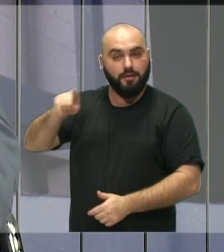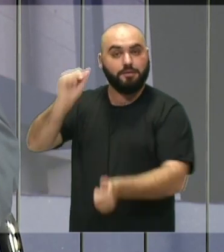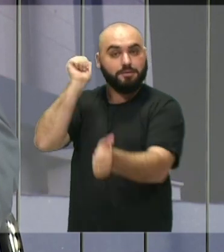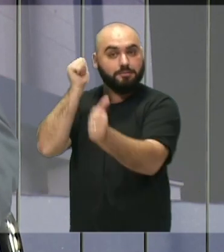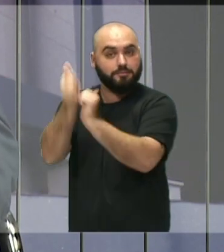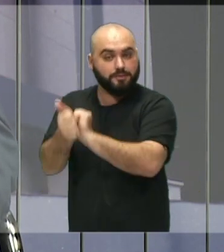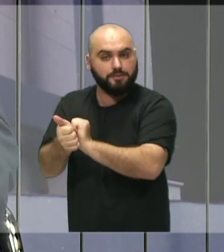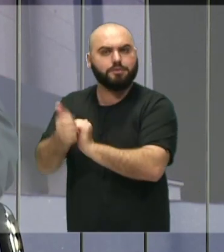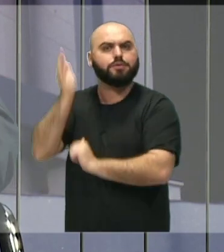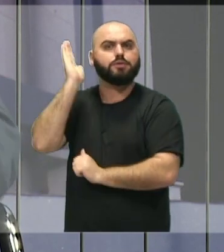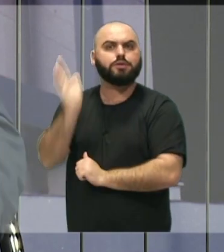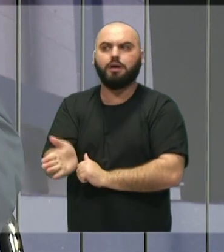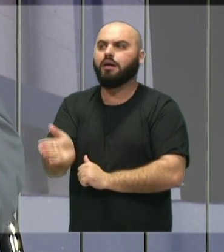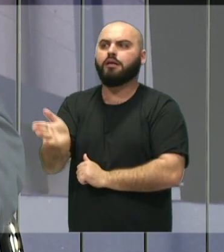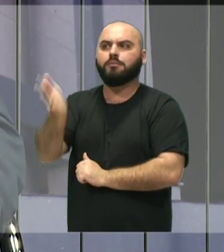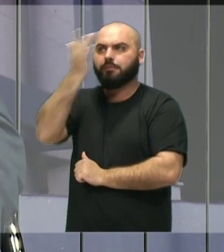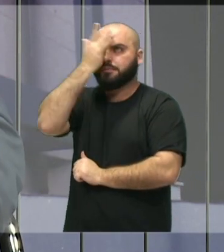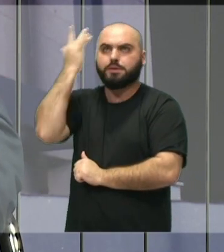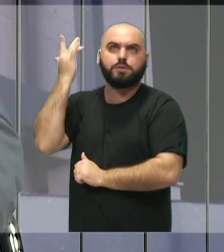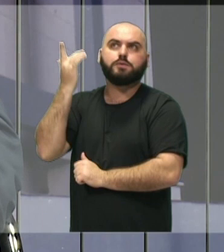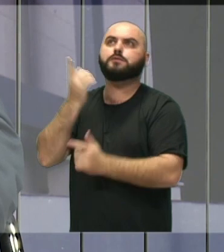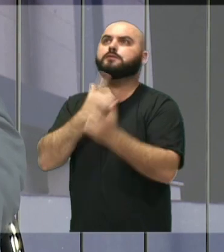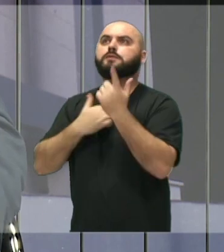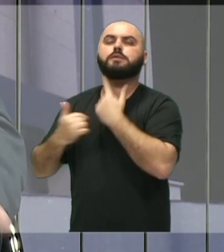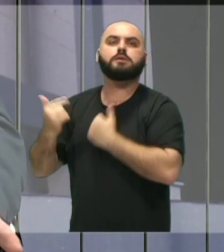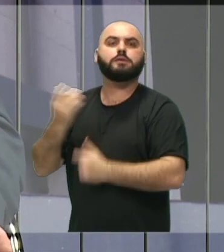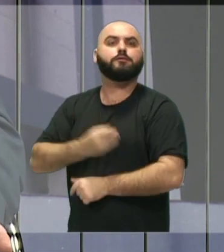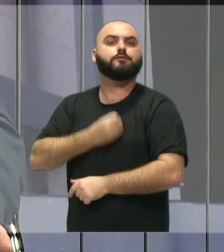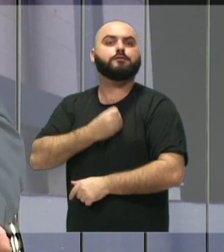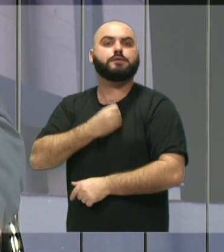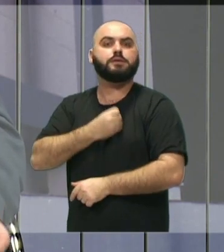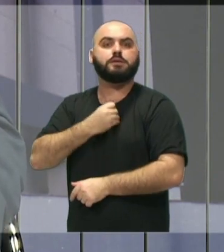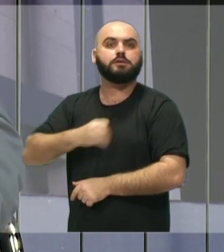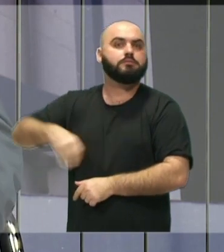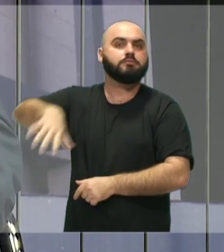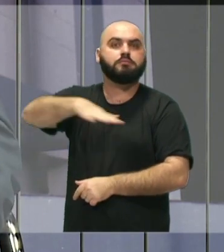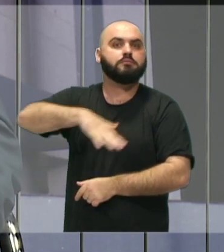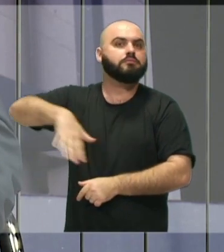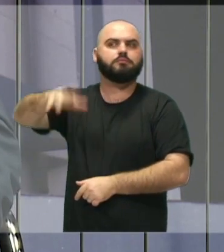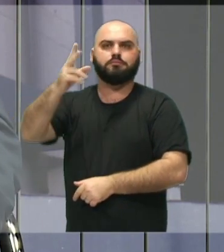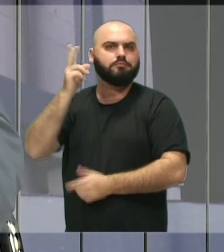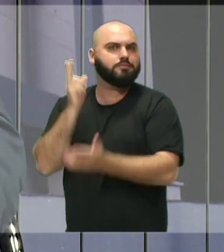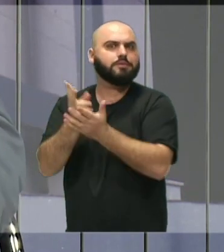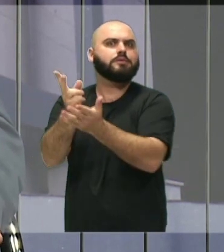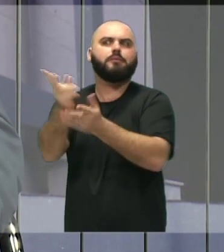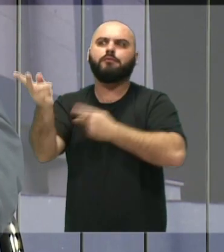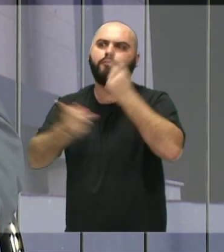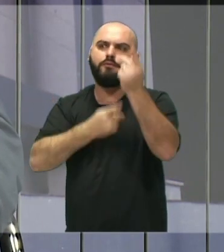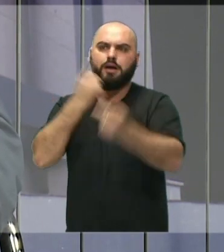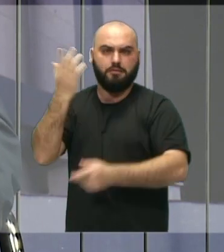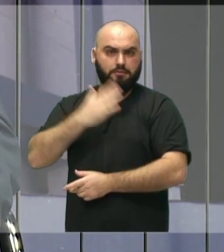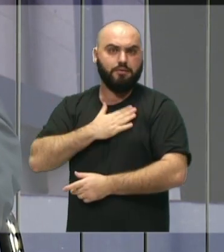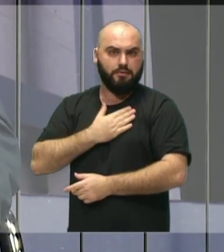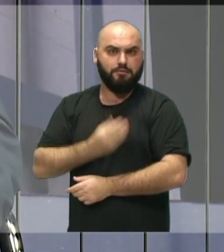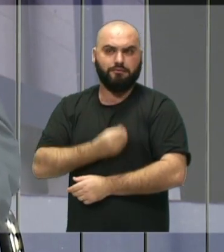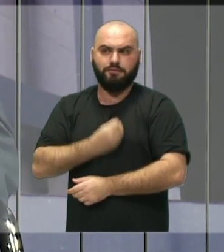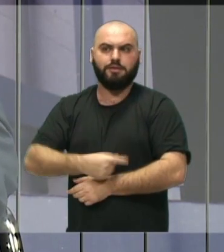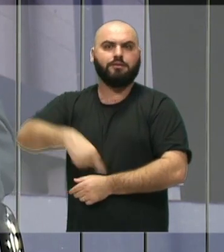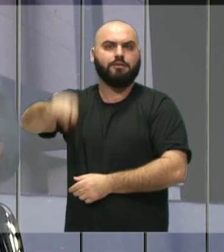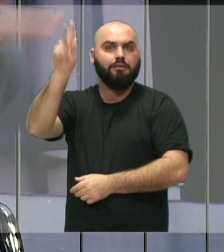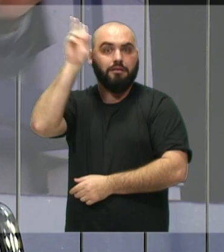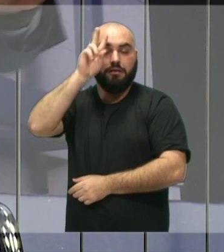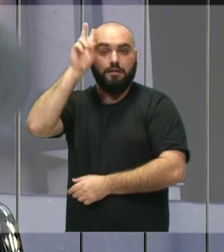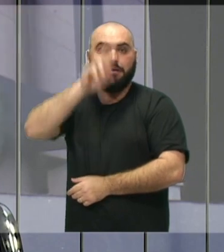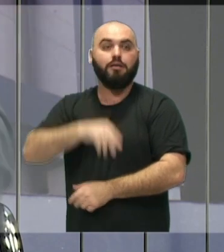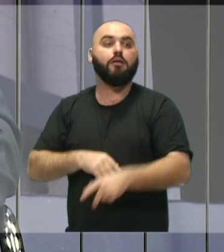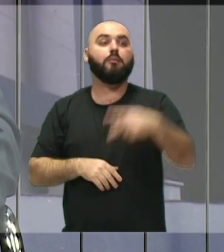por vocação, você ter uma vida pública. Né? Eu sempre falei, por onde você passa, você é lembrado. O